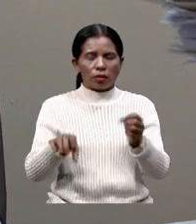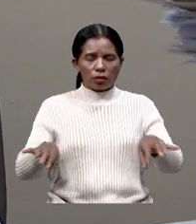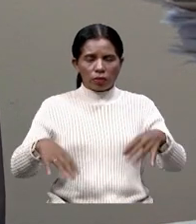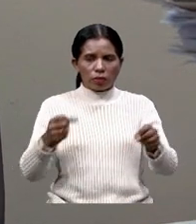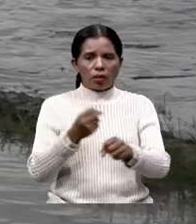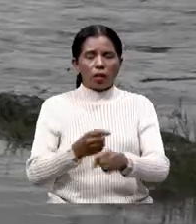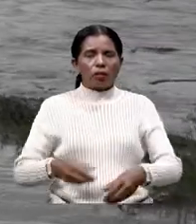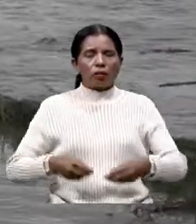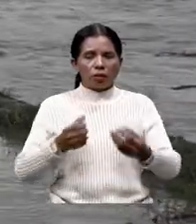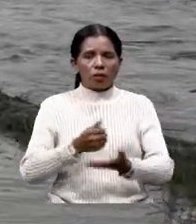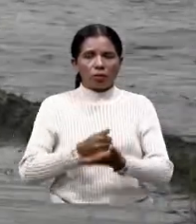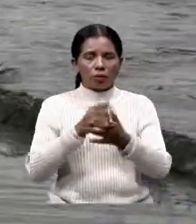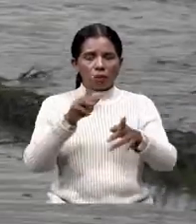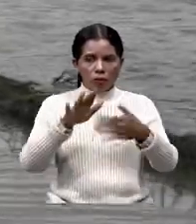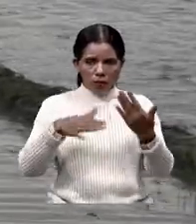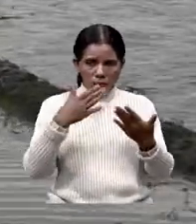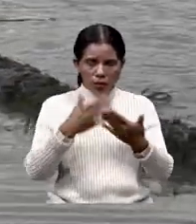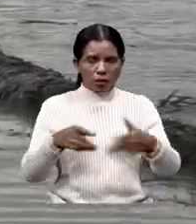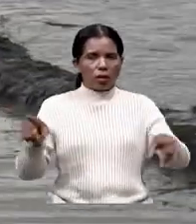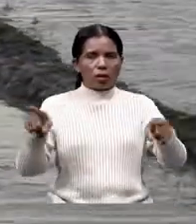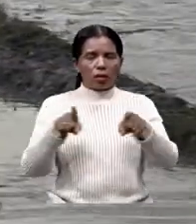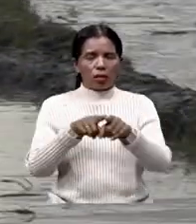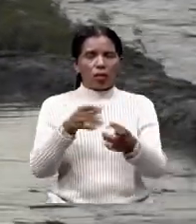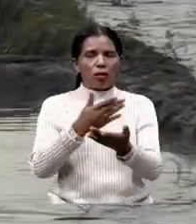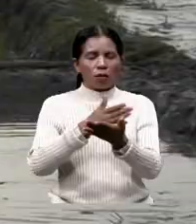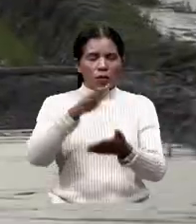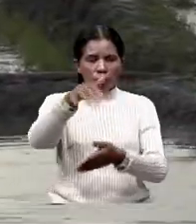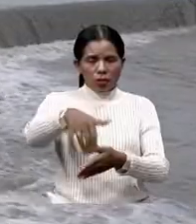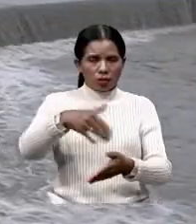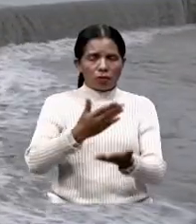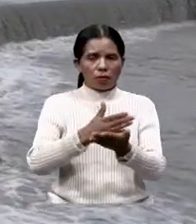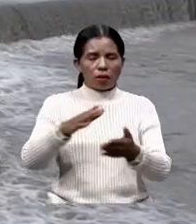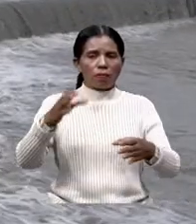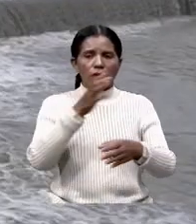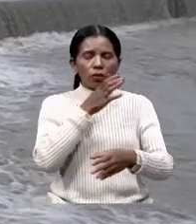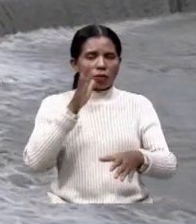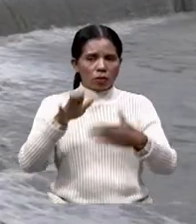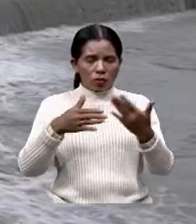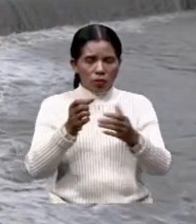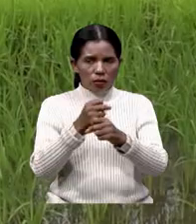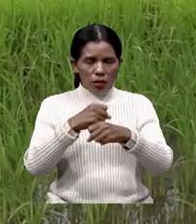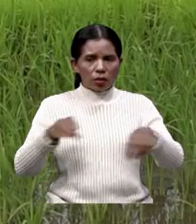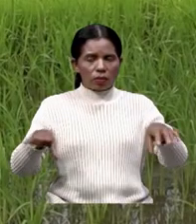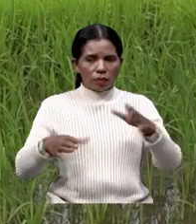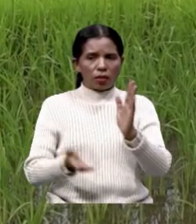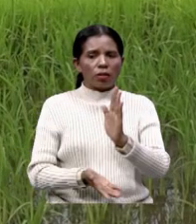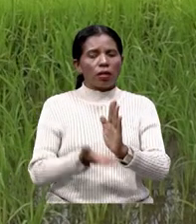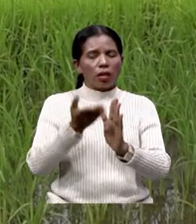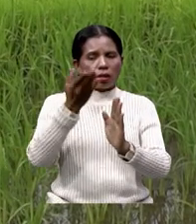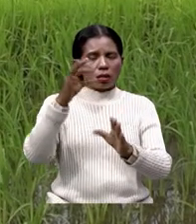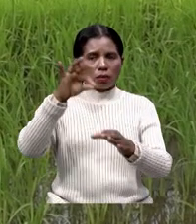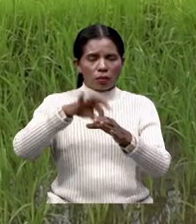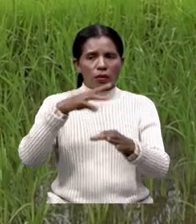tofo assistência batos na Sira, hanesan sosa tractor, o de faia ba agricultor Sira, a tohalo serviço, o de assai produção